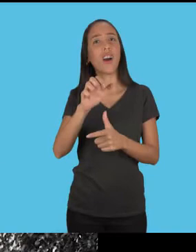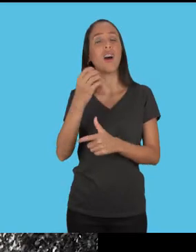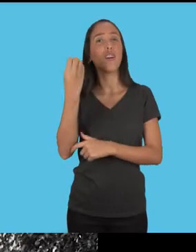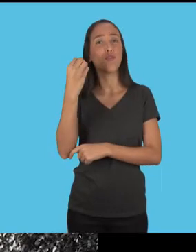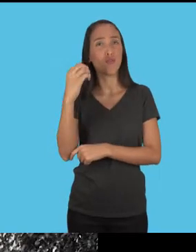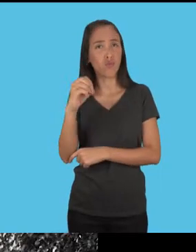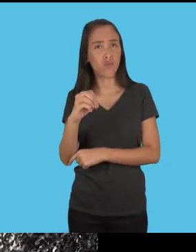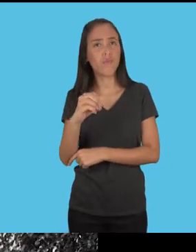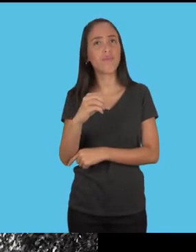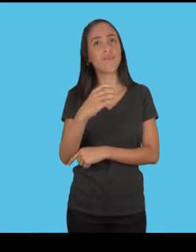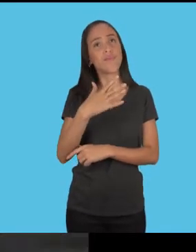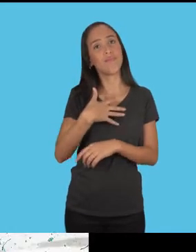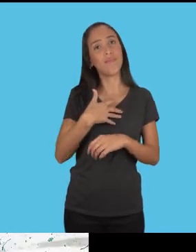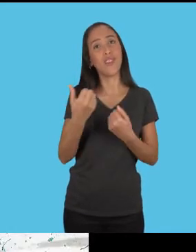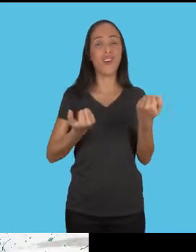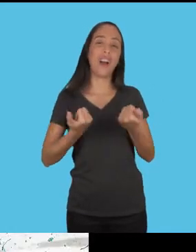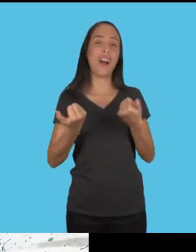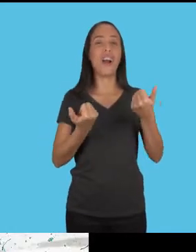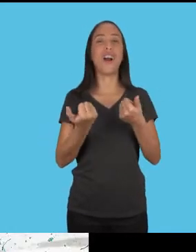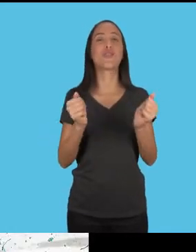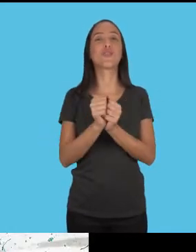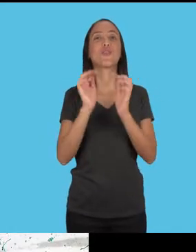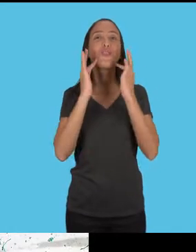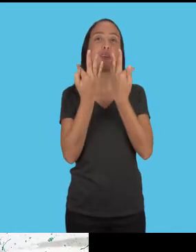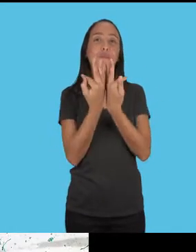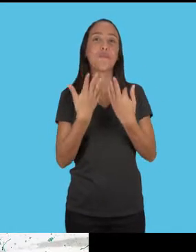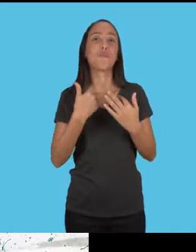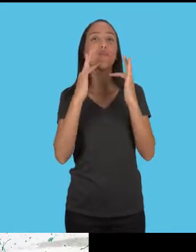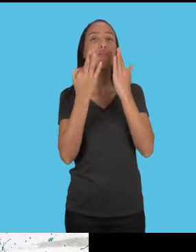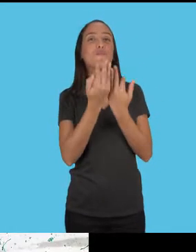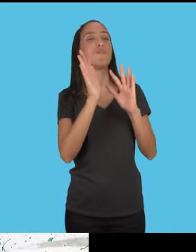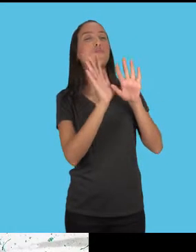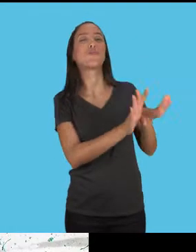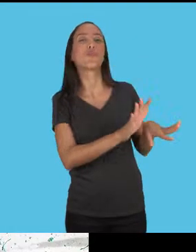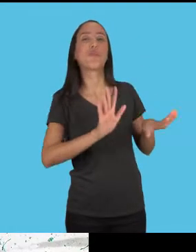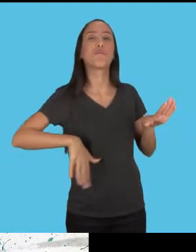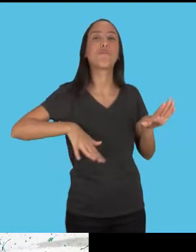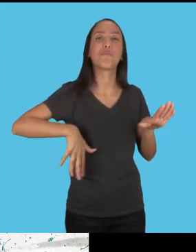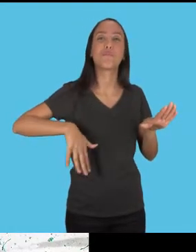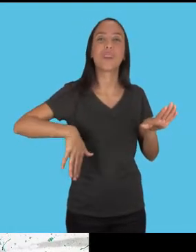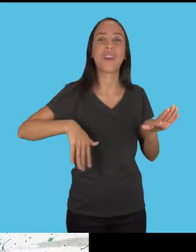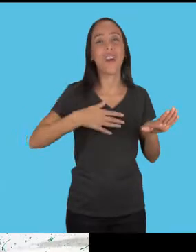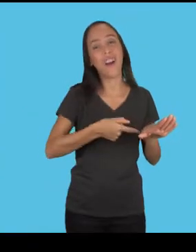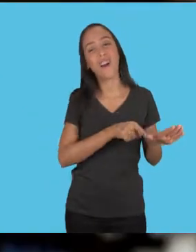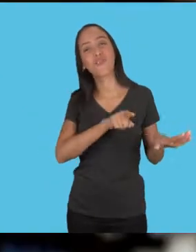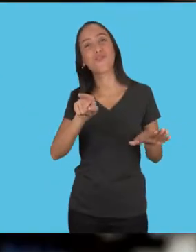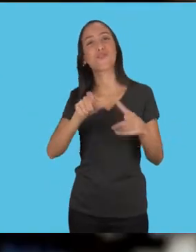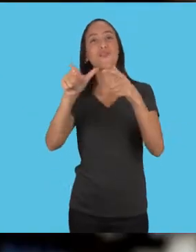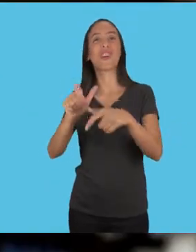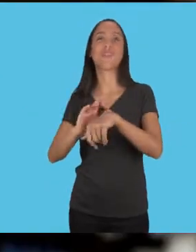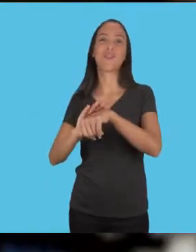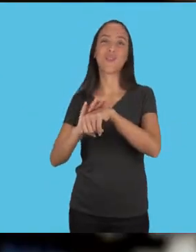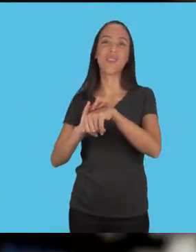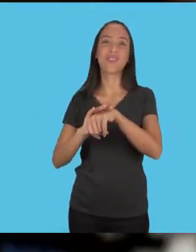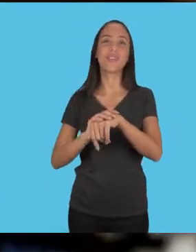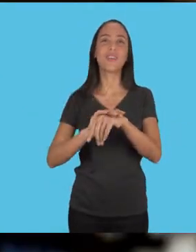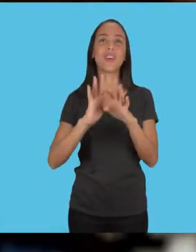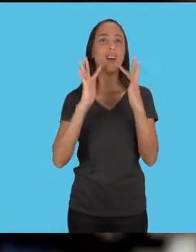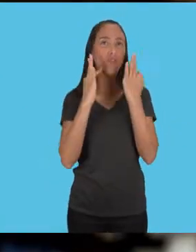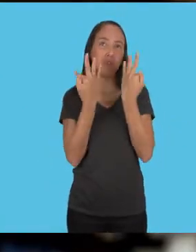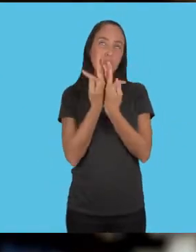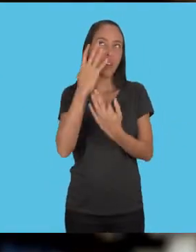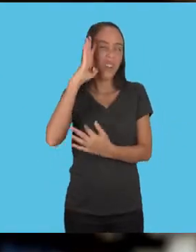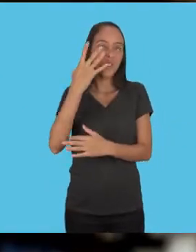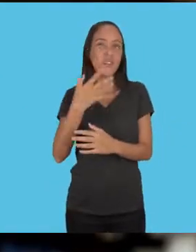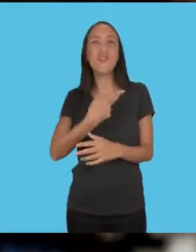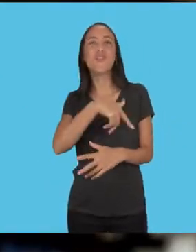família. A família ficou na praia. E eu fui para a zona endêmica. A família resolveu que ia